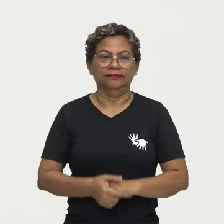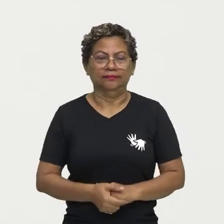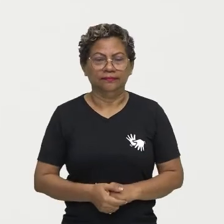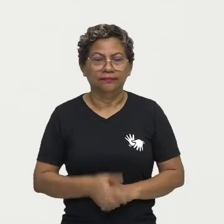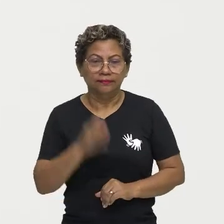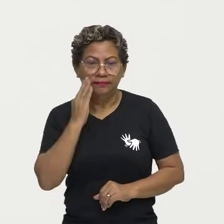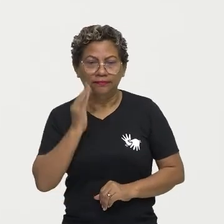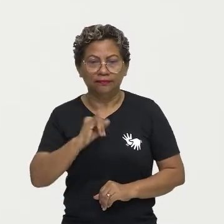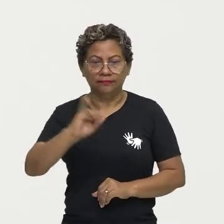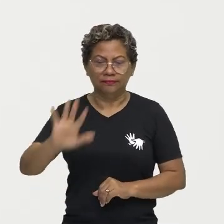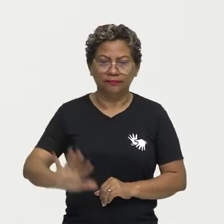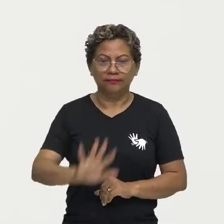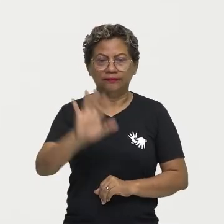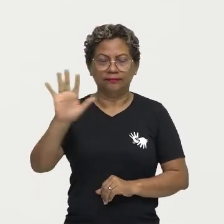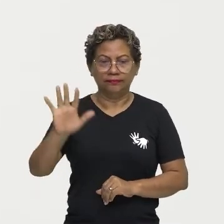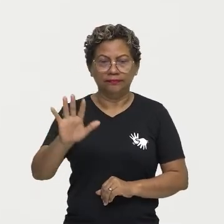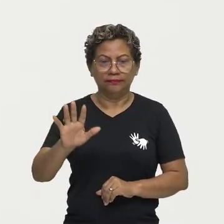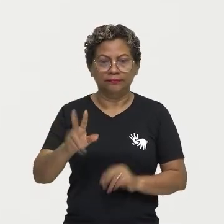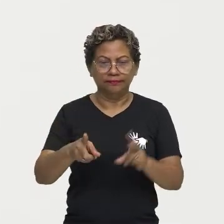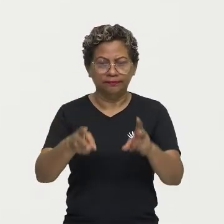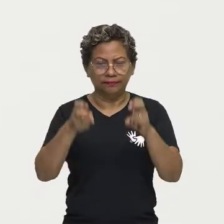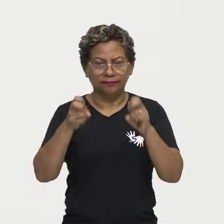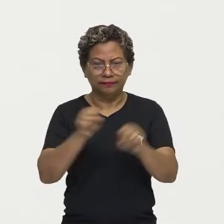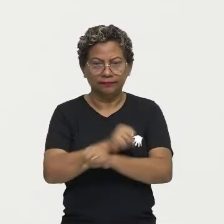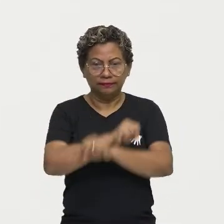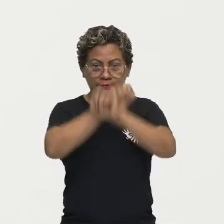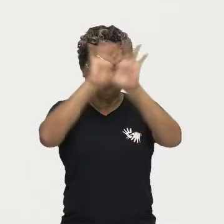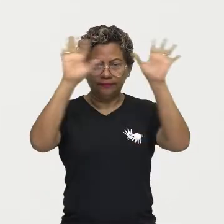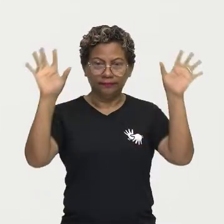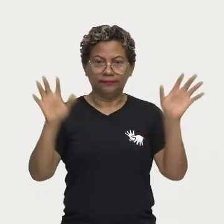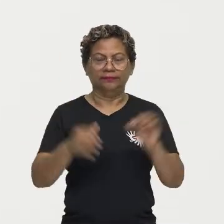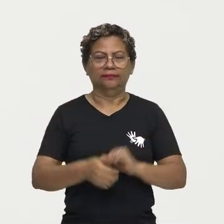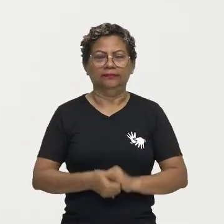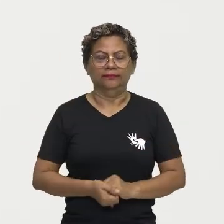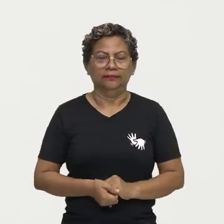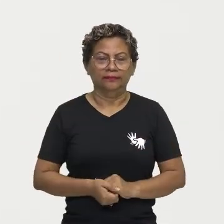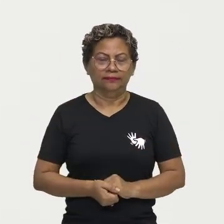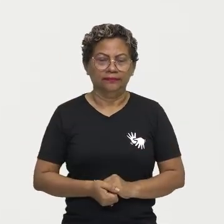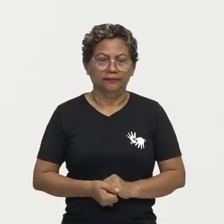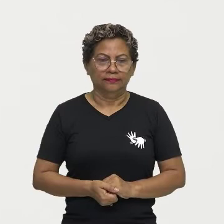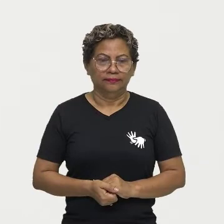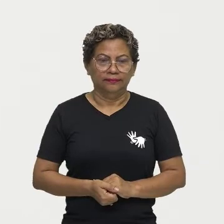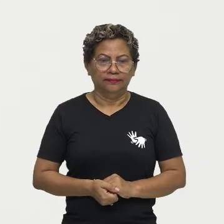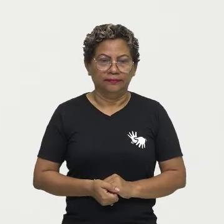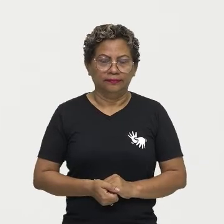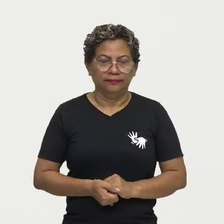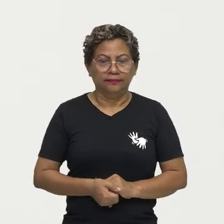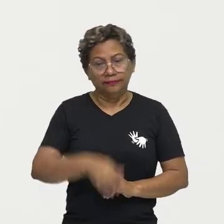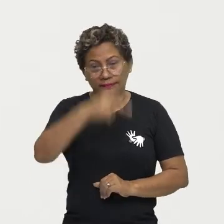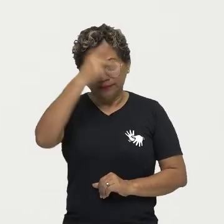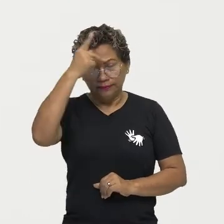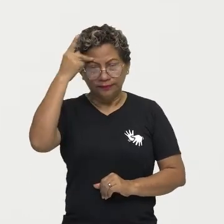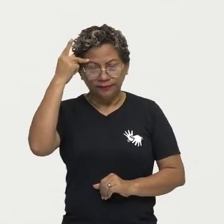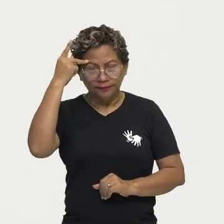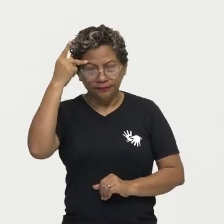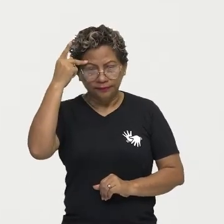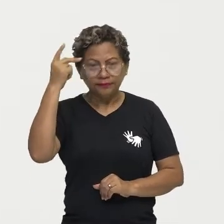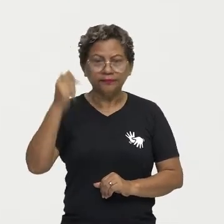ver aqui um vídeo também ilustrativo, né, aqui no nosso Chroma, de uma pessoa que vai